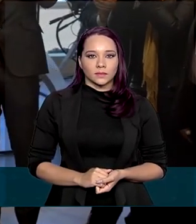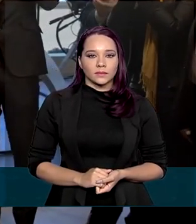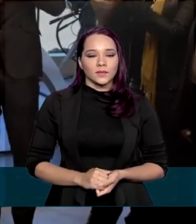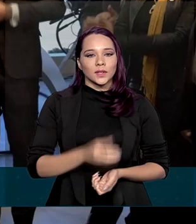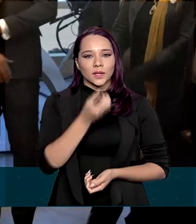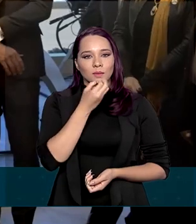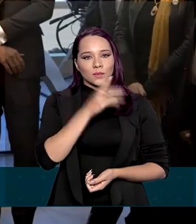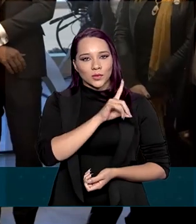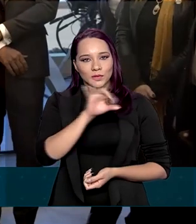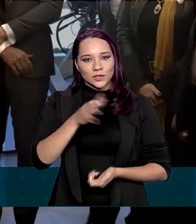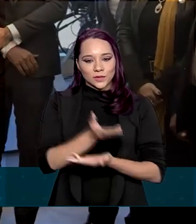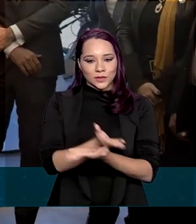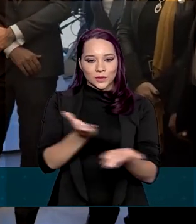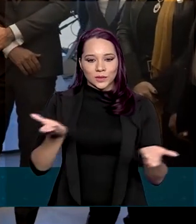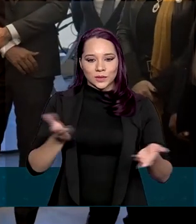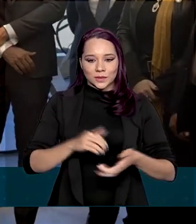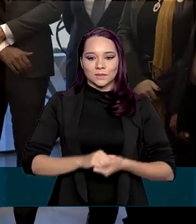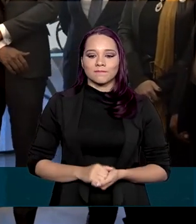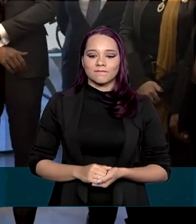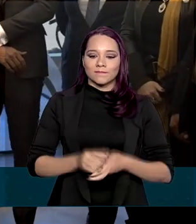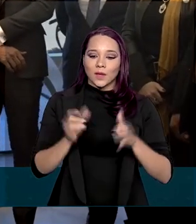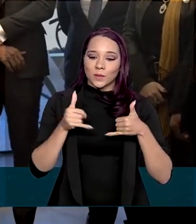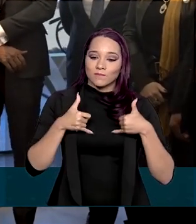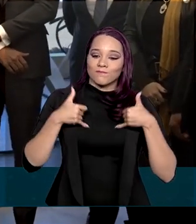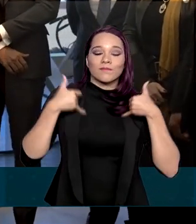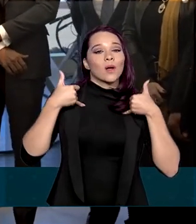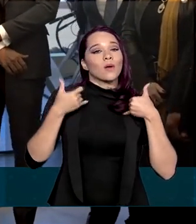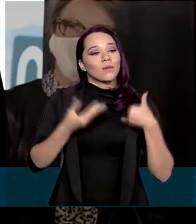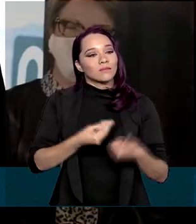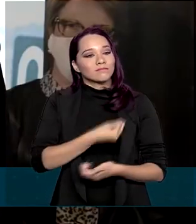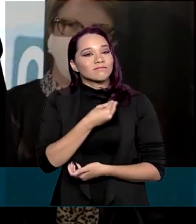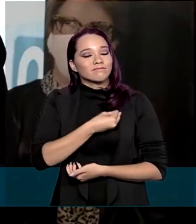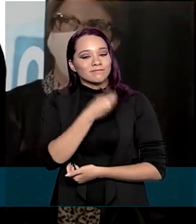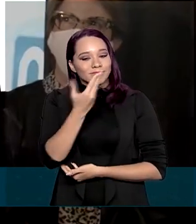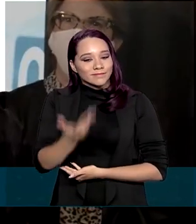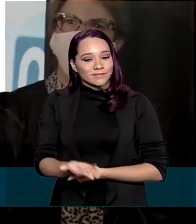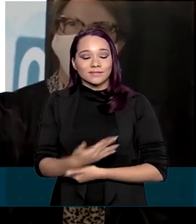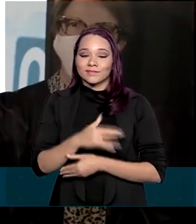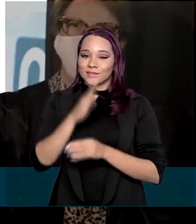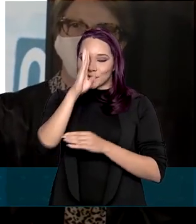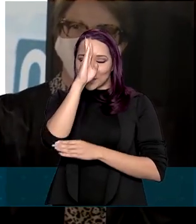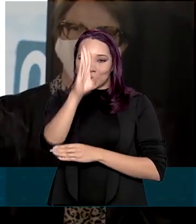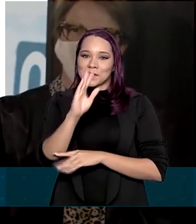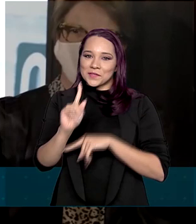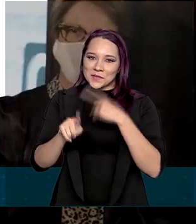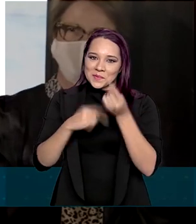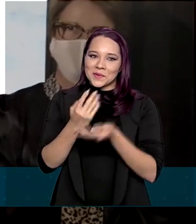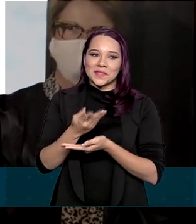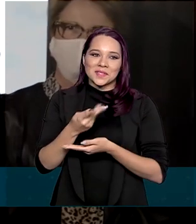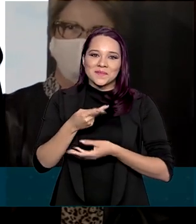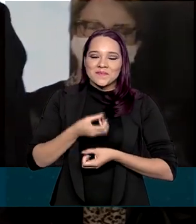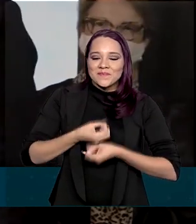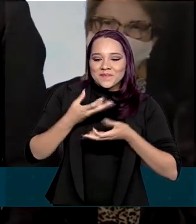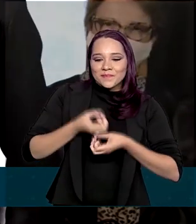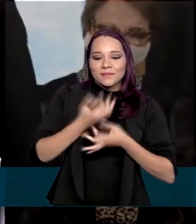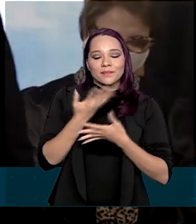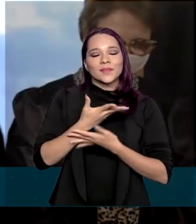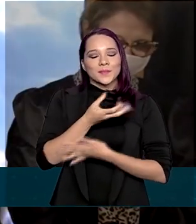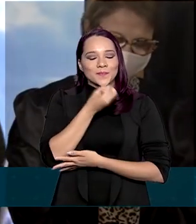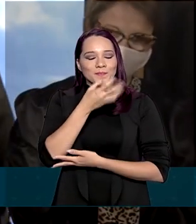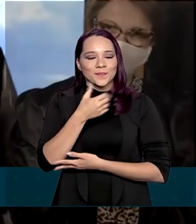Bom dia a todos. É uma honra, uma satisfação estar aqui, em especial depois das suas palavras muito